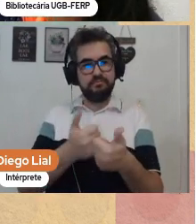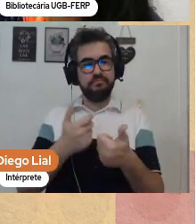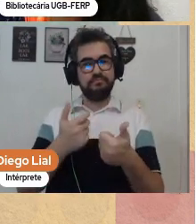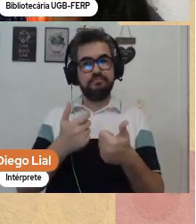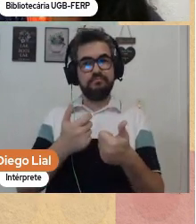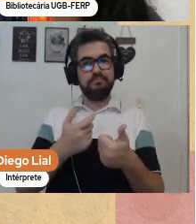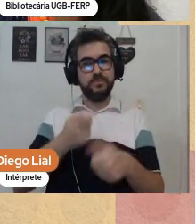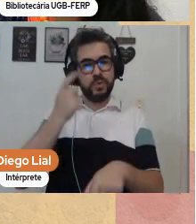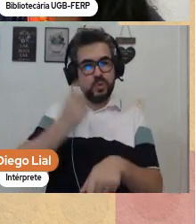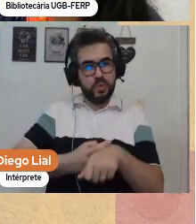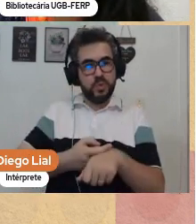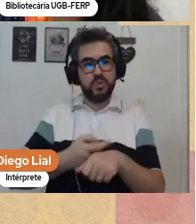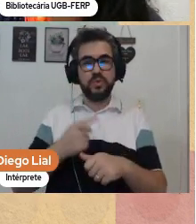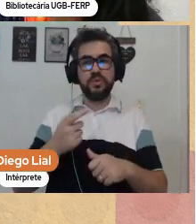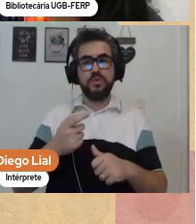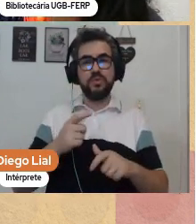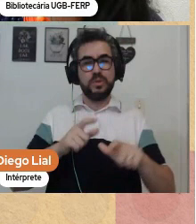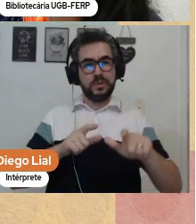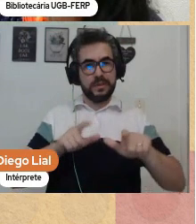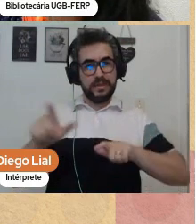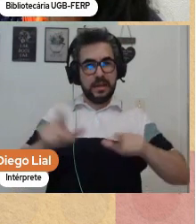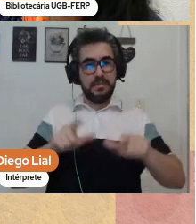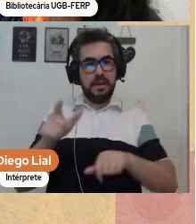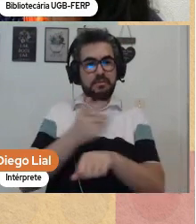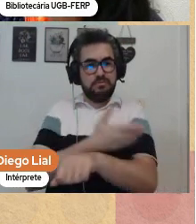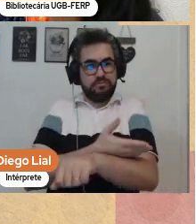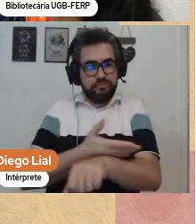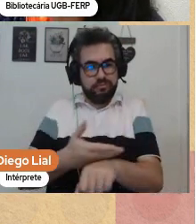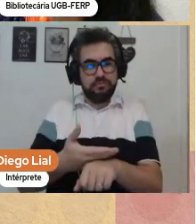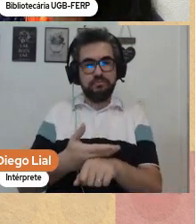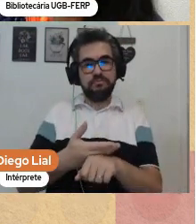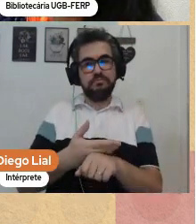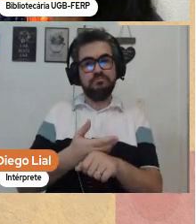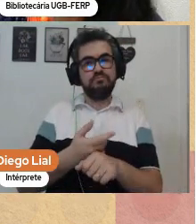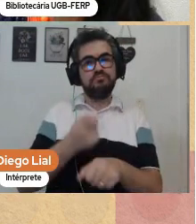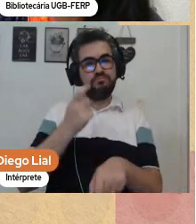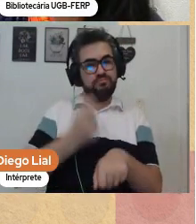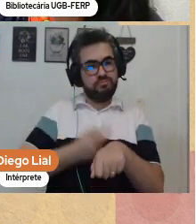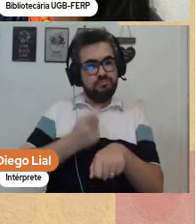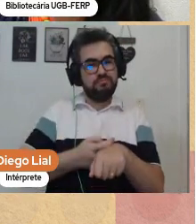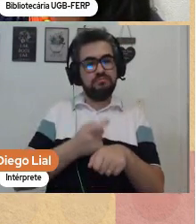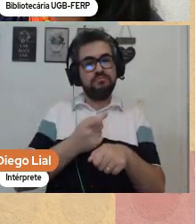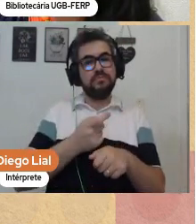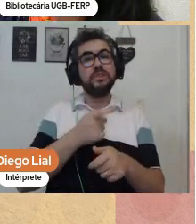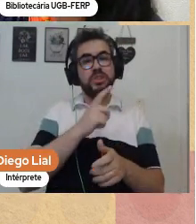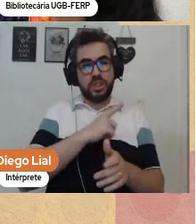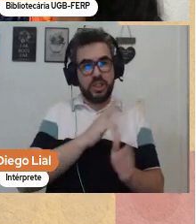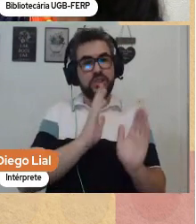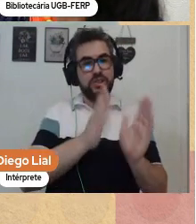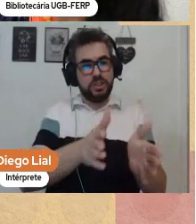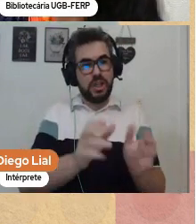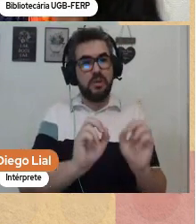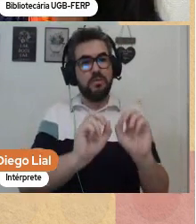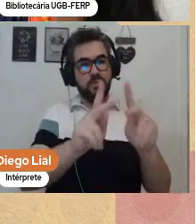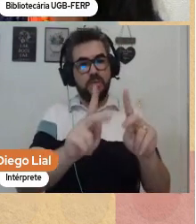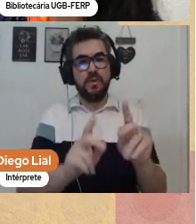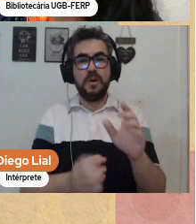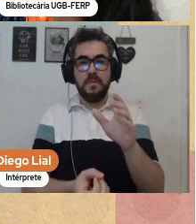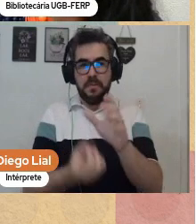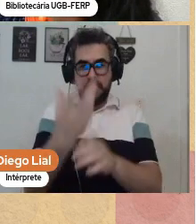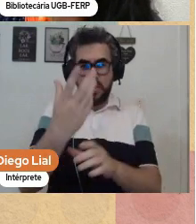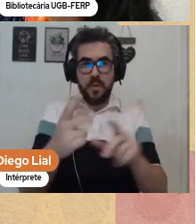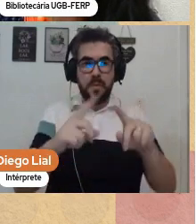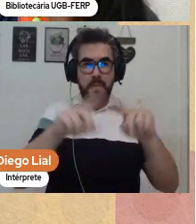trabalham justamente nessa questão das práticas correntes de preservação, e tem já um plano de preservação digital para o